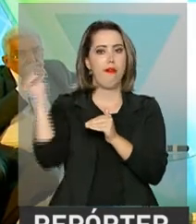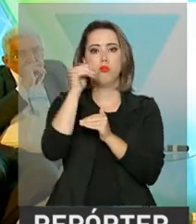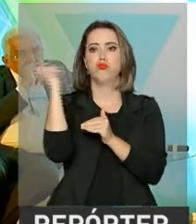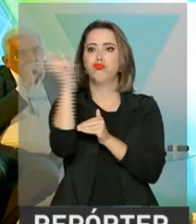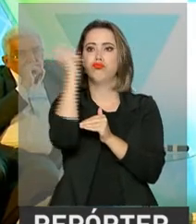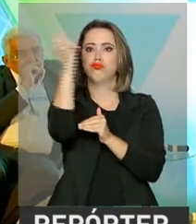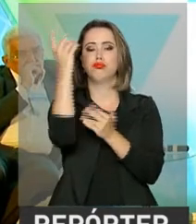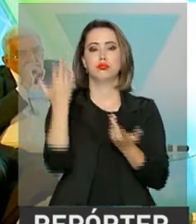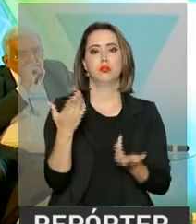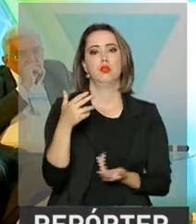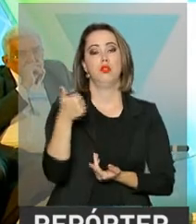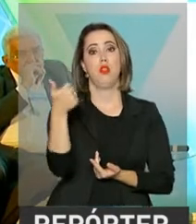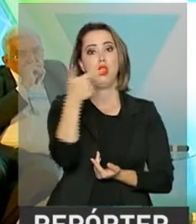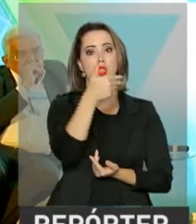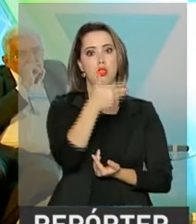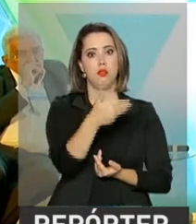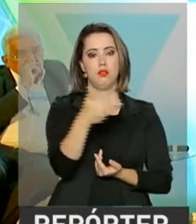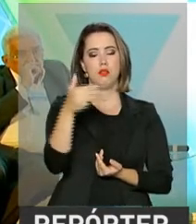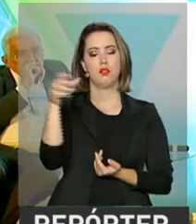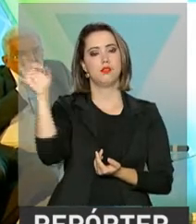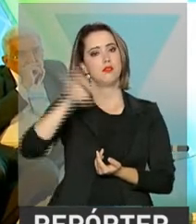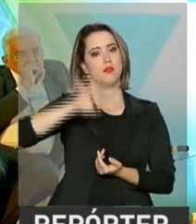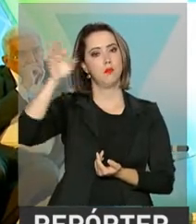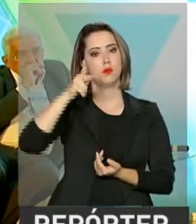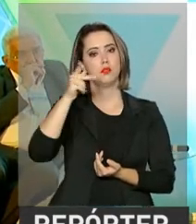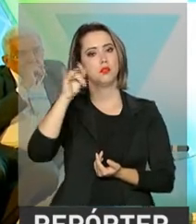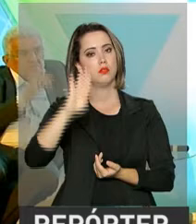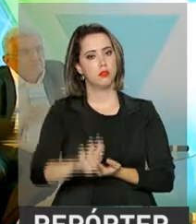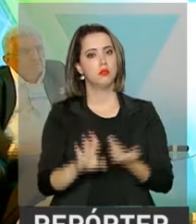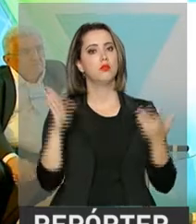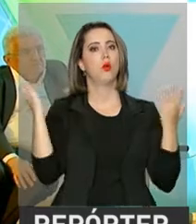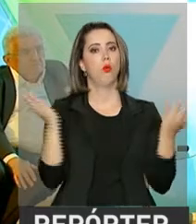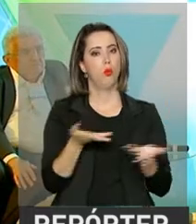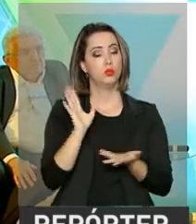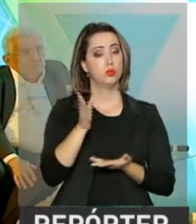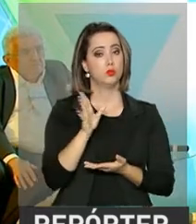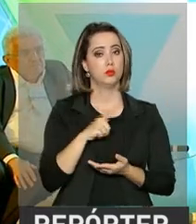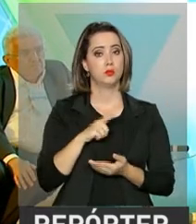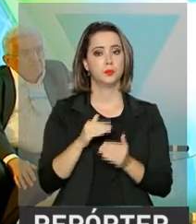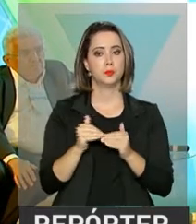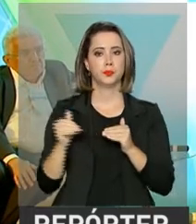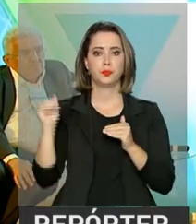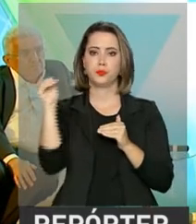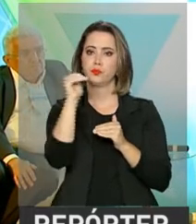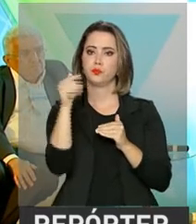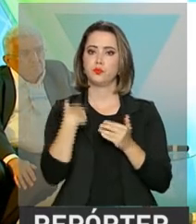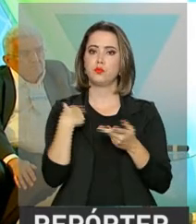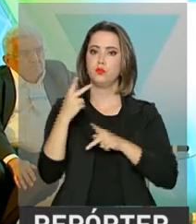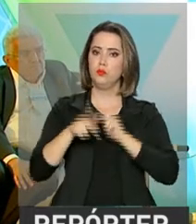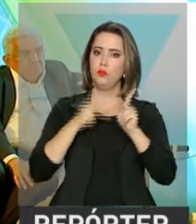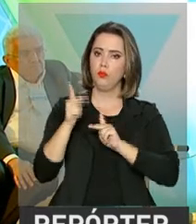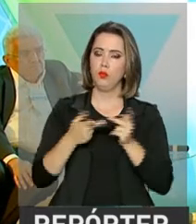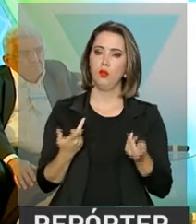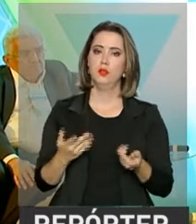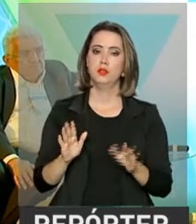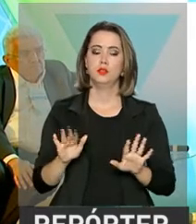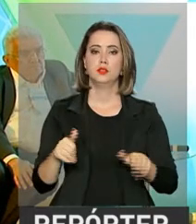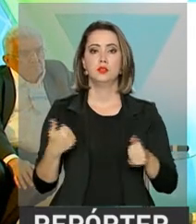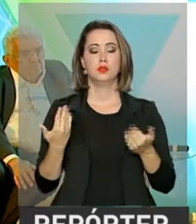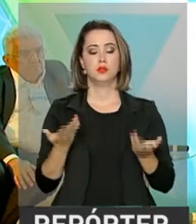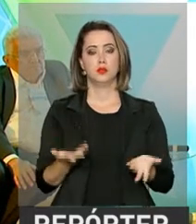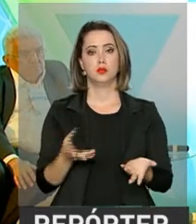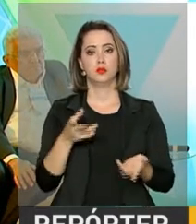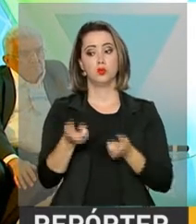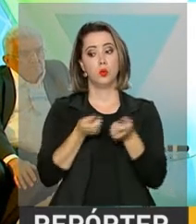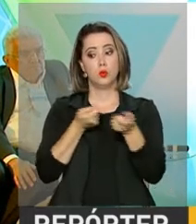uns 13% do PIB hoje, e há naturalmente uma tendência de crescimento por conta do envelhecimento populacional. Então aí